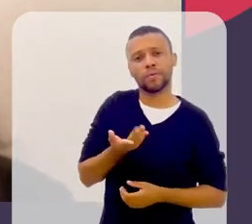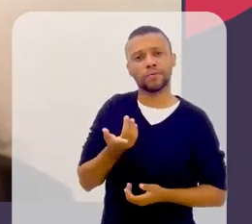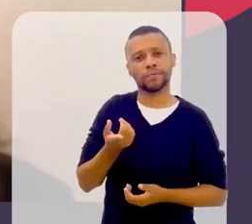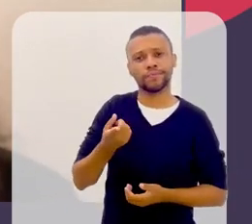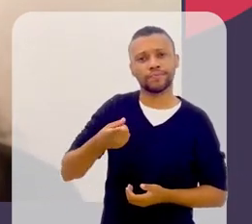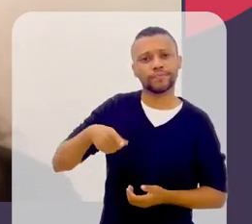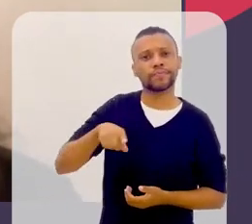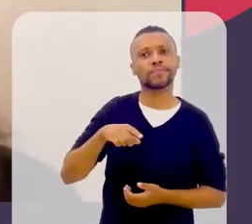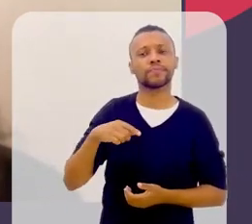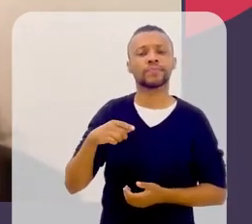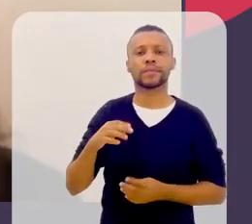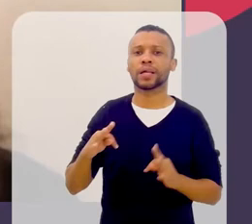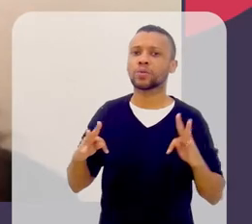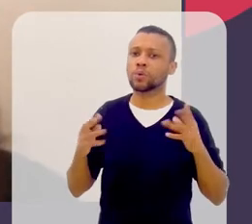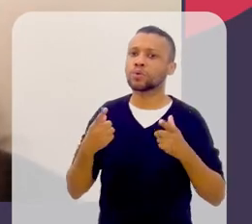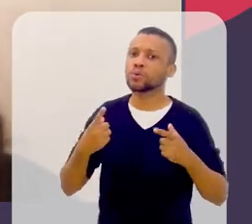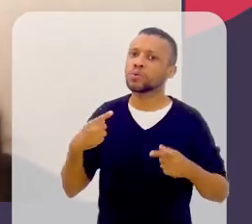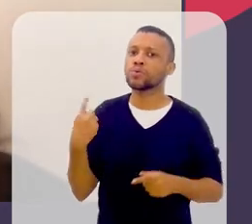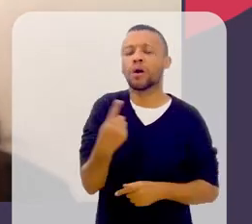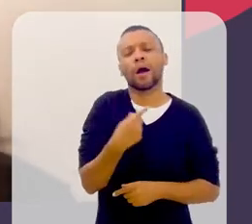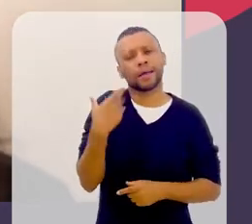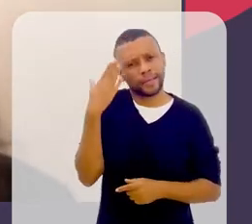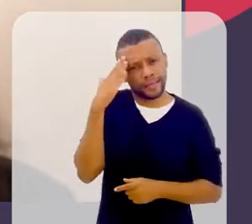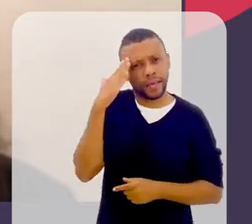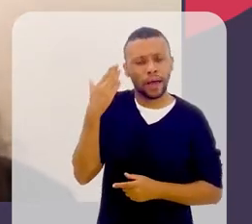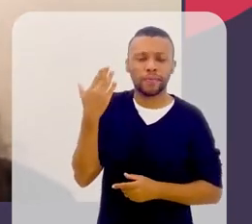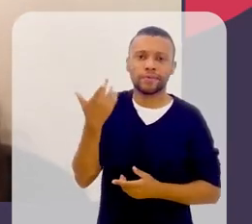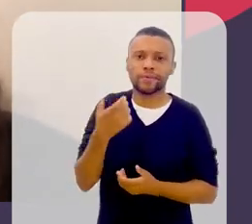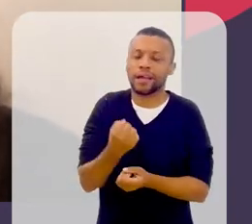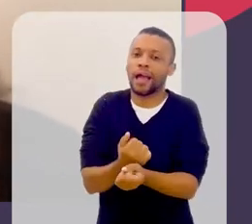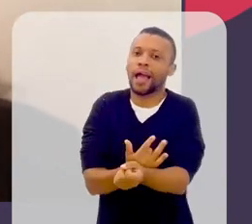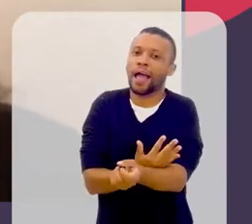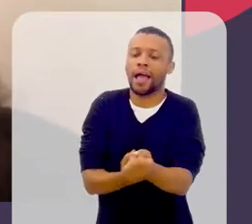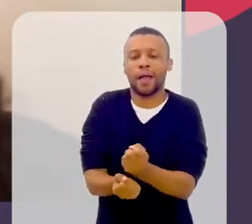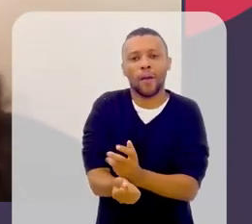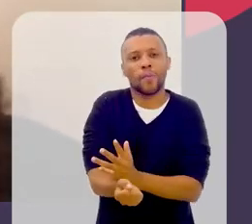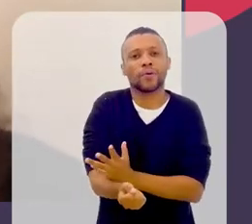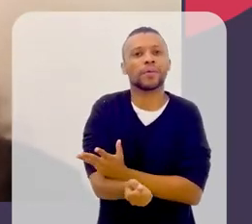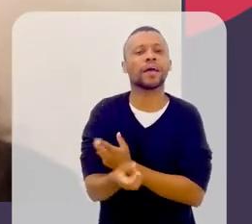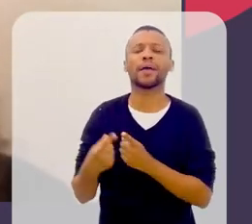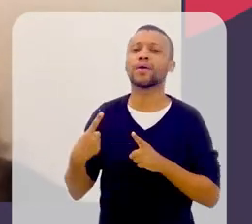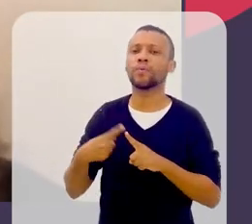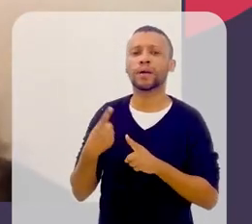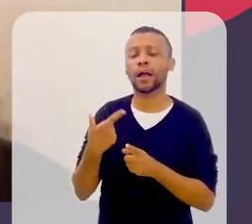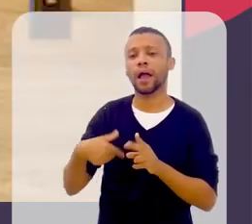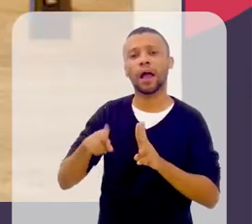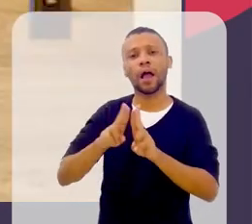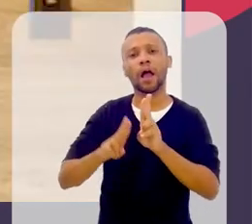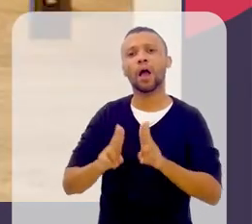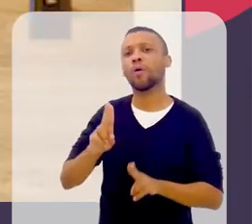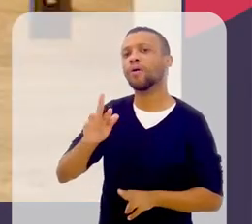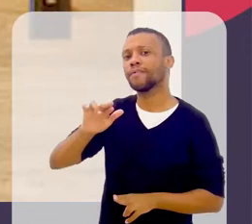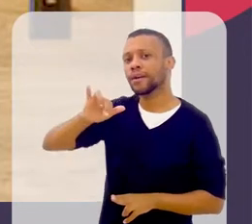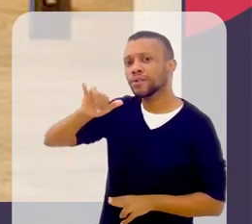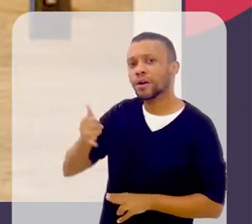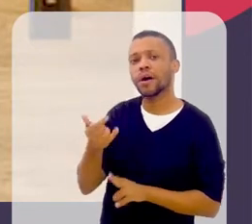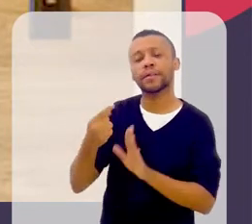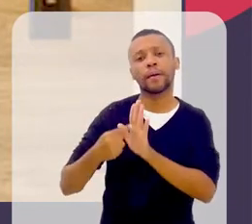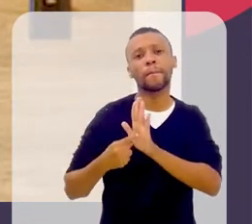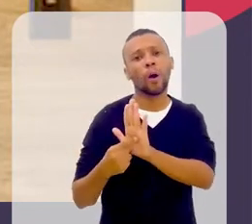é bom para todos nós, sabe? Eu fico até eu emocionada, assim, porque a